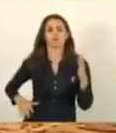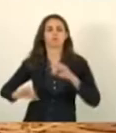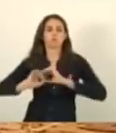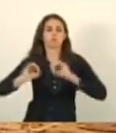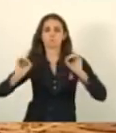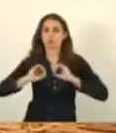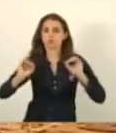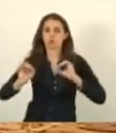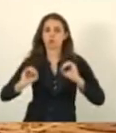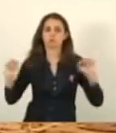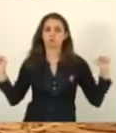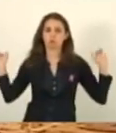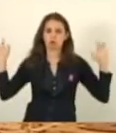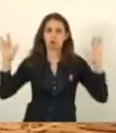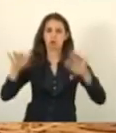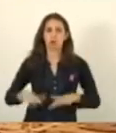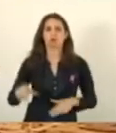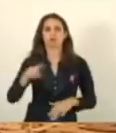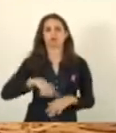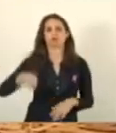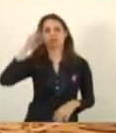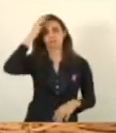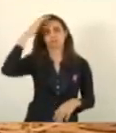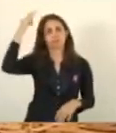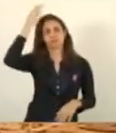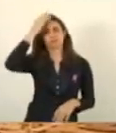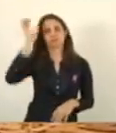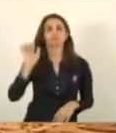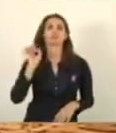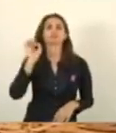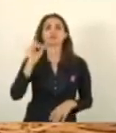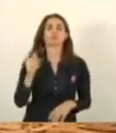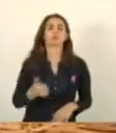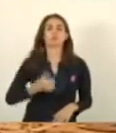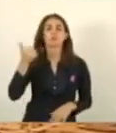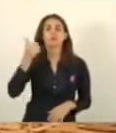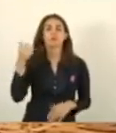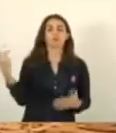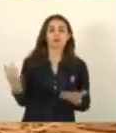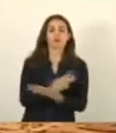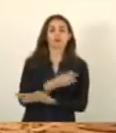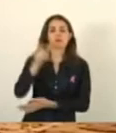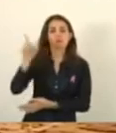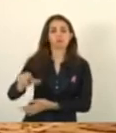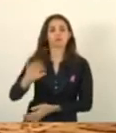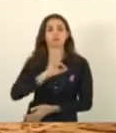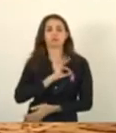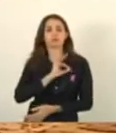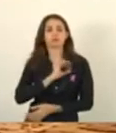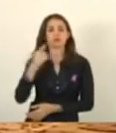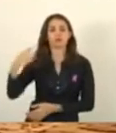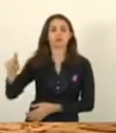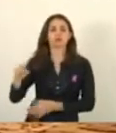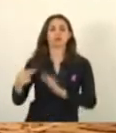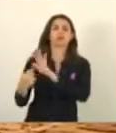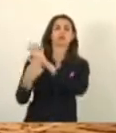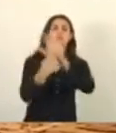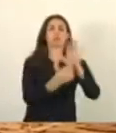criminalidade que tomou conta do nosso Estado. Prefere, no primeiro erro de um policial, ir para as redes sociais e expor